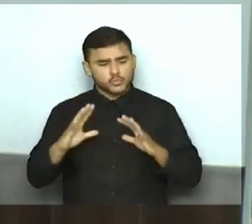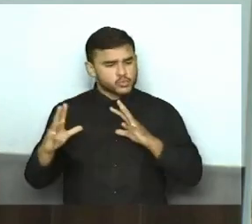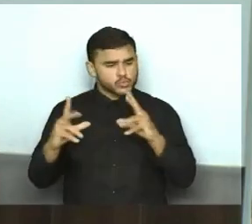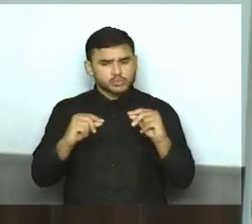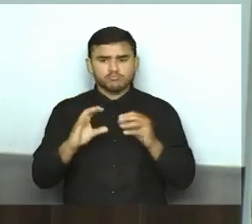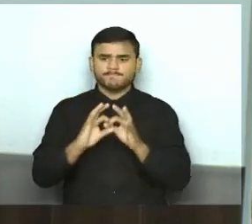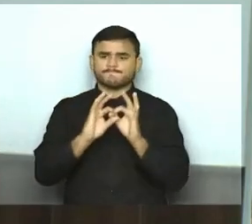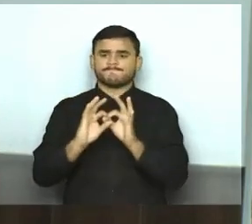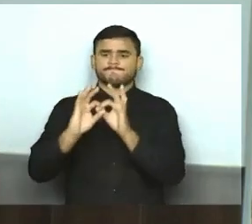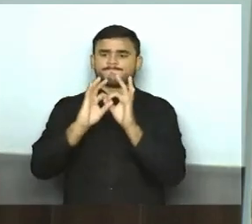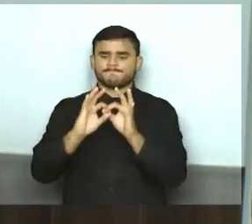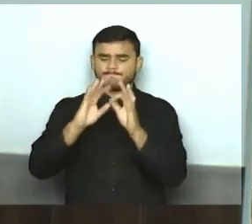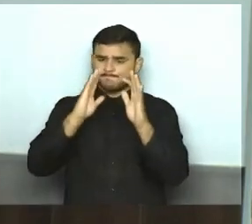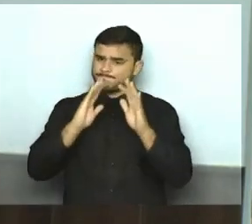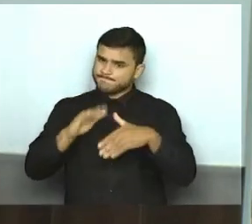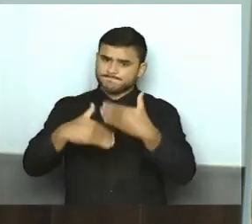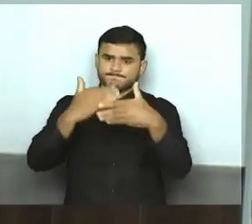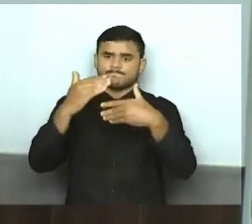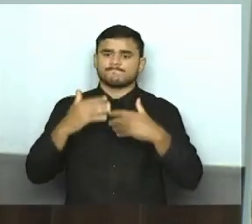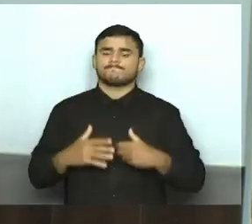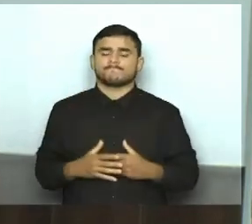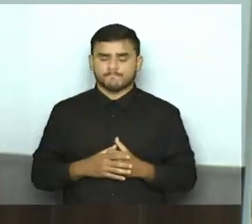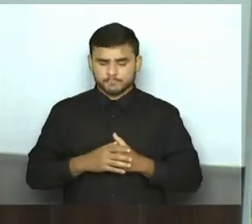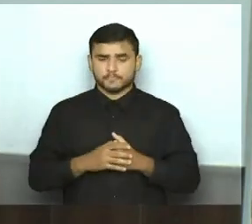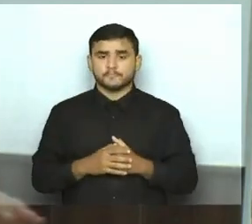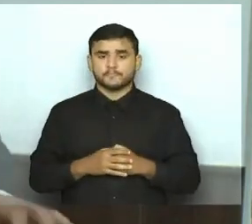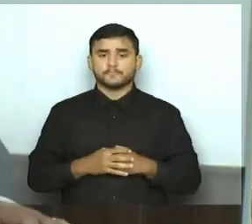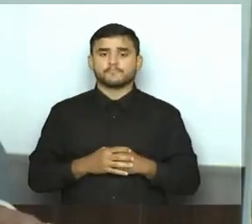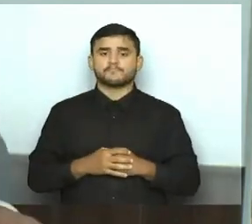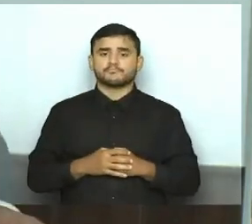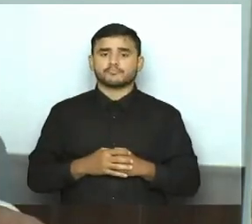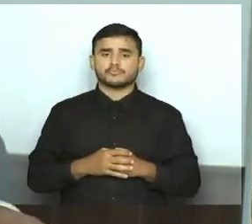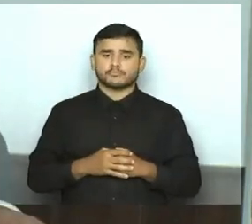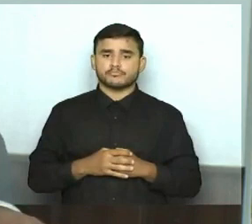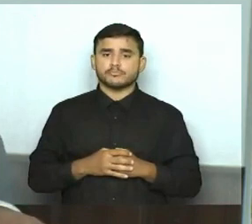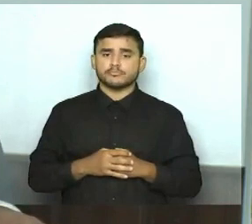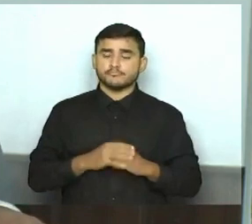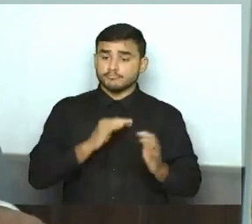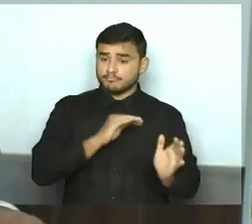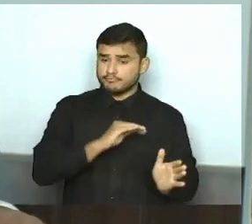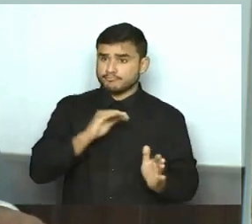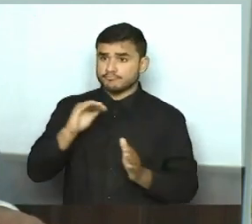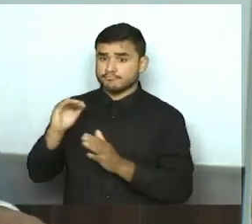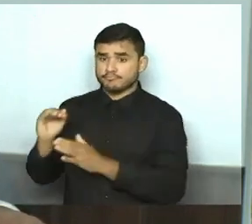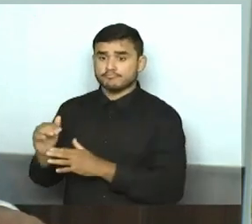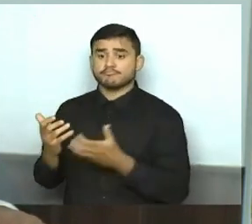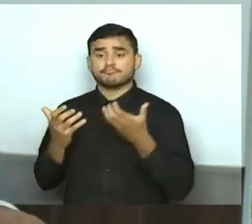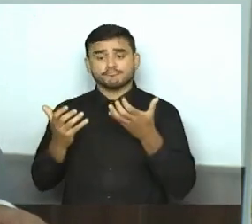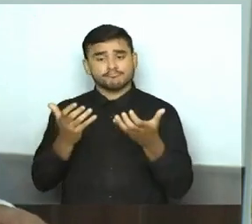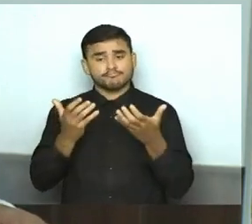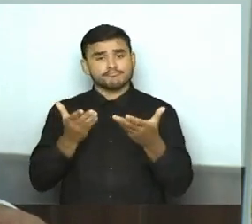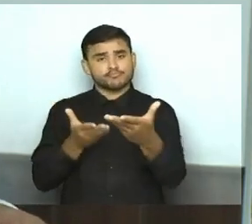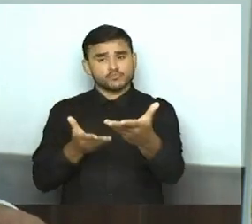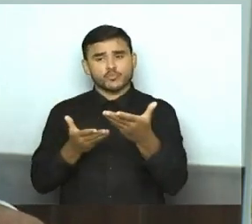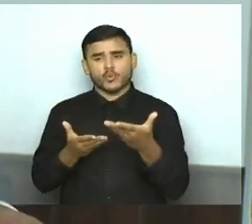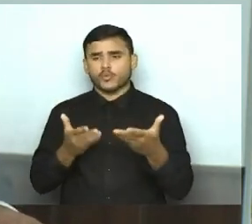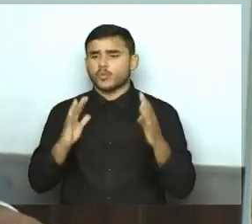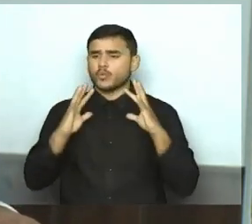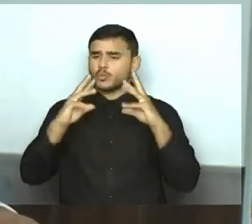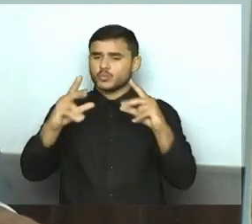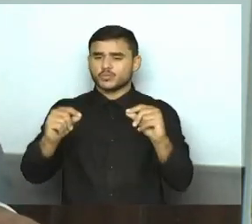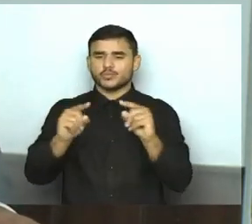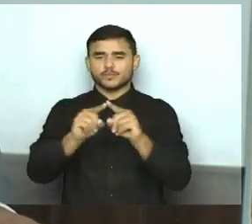mas eu queria mesmo nessa manhã, aqui na Câmara Municipal, convidar todos os cidadãos de Fortaleza, todos